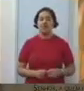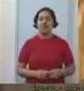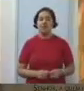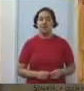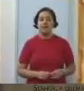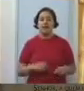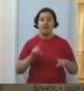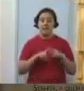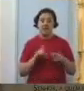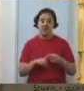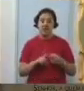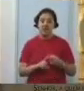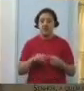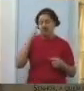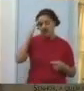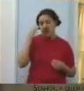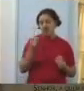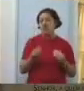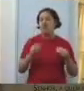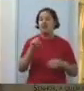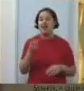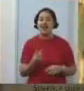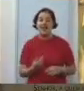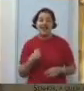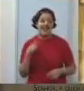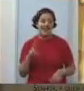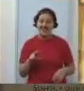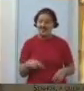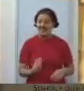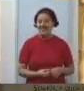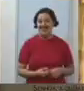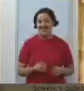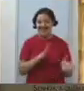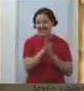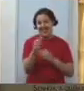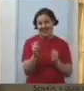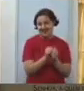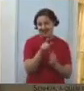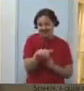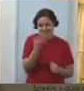É, porque só sabe como é que é, né, padre? Eu não sei não, hein? Nunca saí com você, agora como é que eu vou saber?